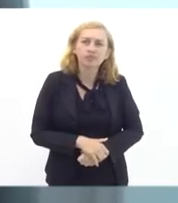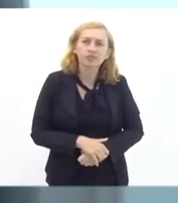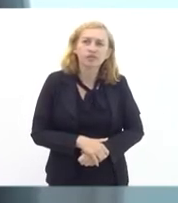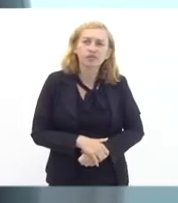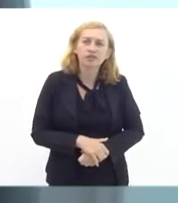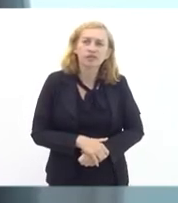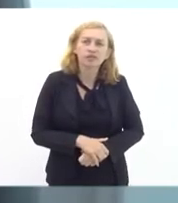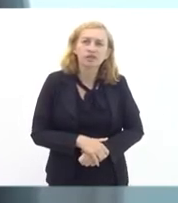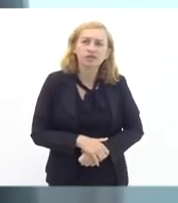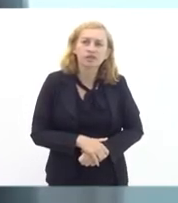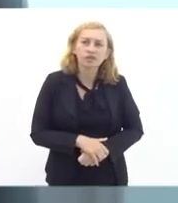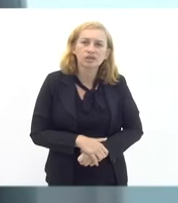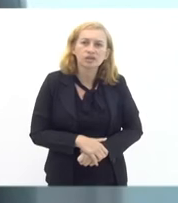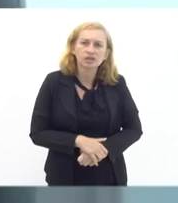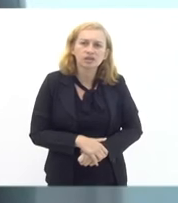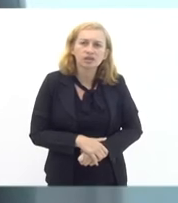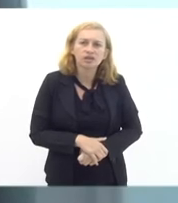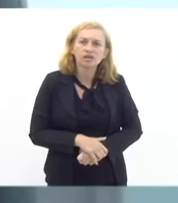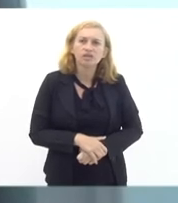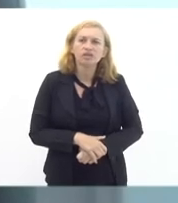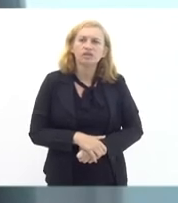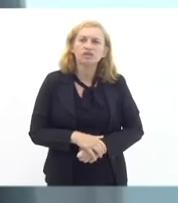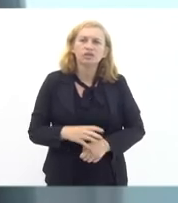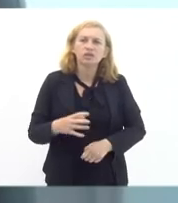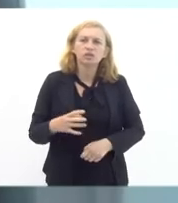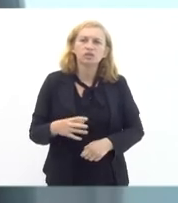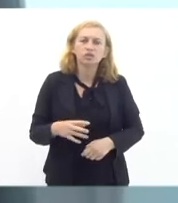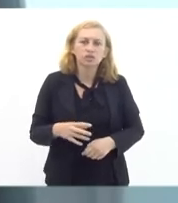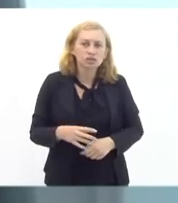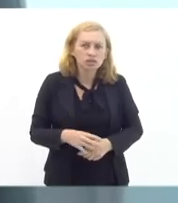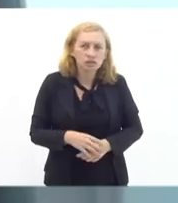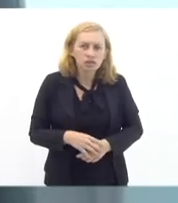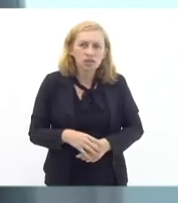um cão de guarda?